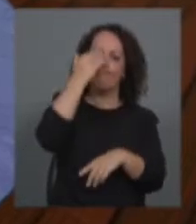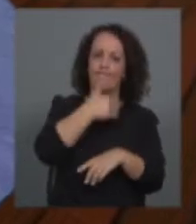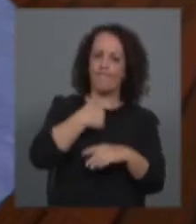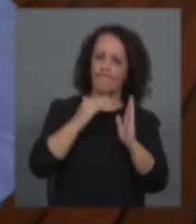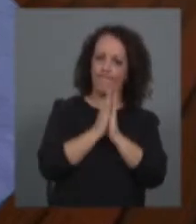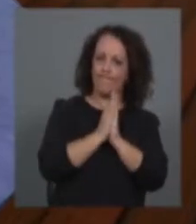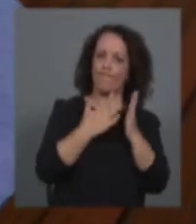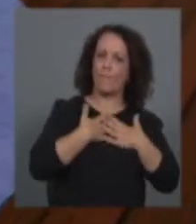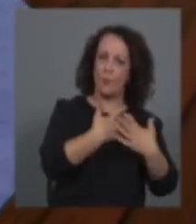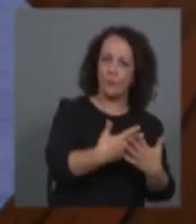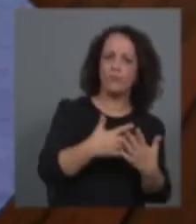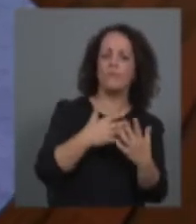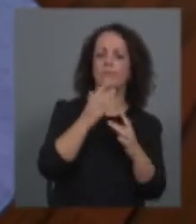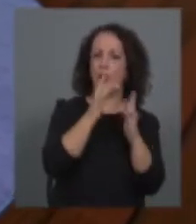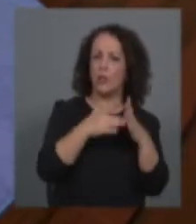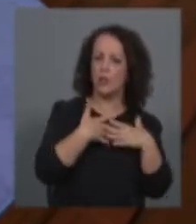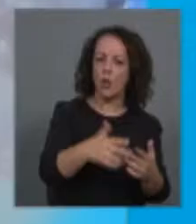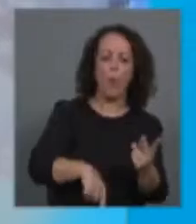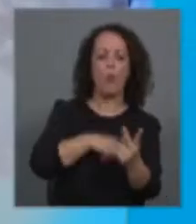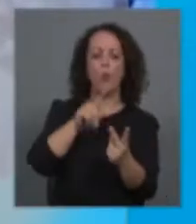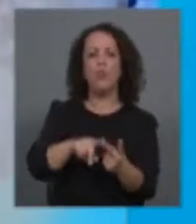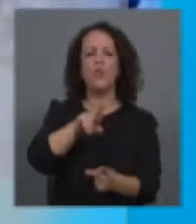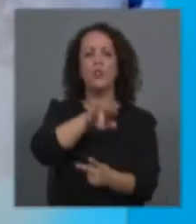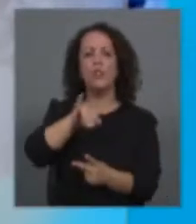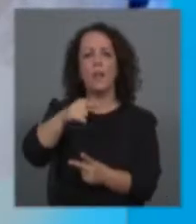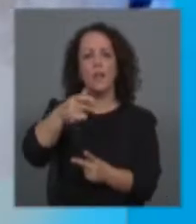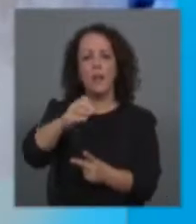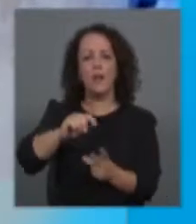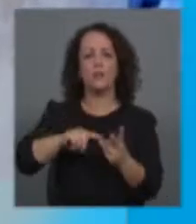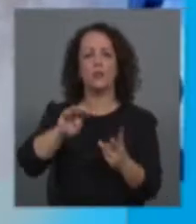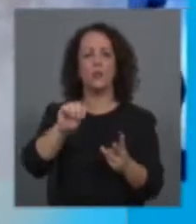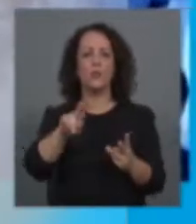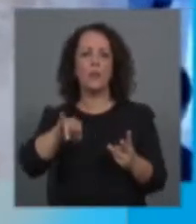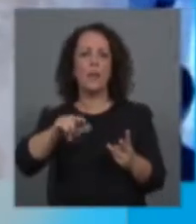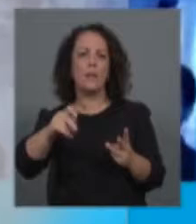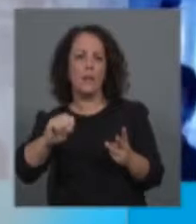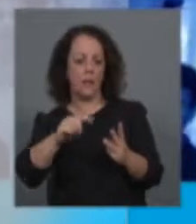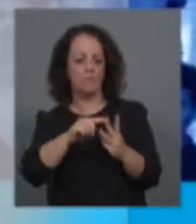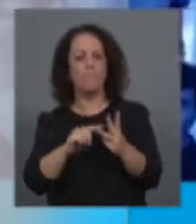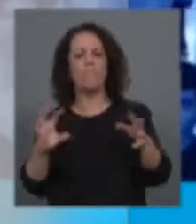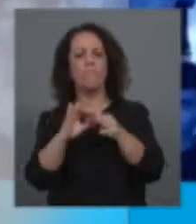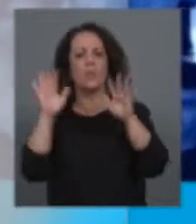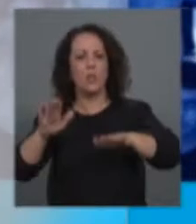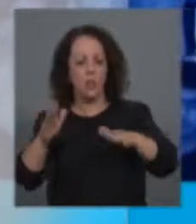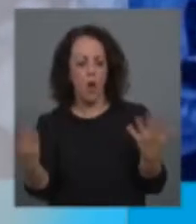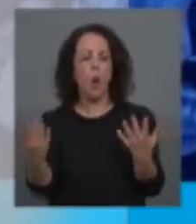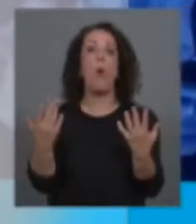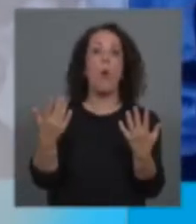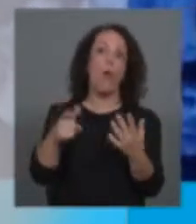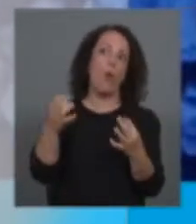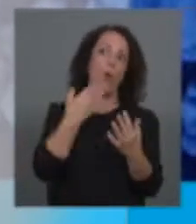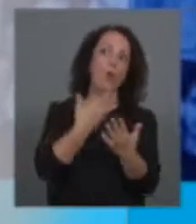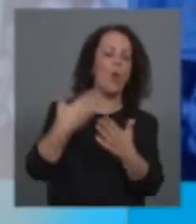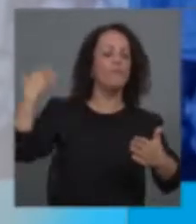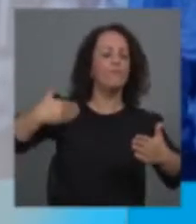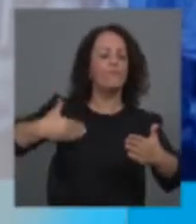partilha de poder, e isso fez com que tenha havido nestes últimos anos, com muitas tensões, como é óbvio, com momentos mais difíceis,